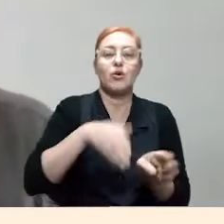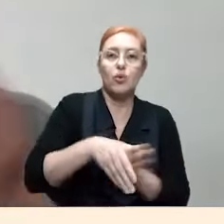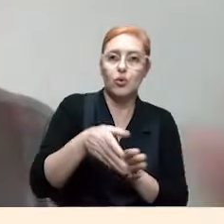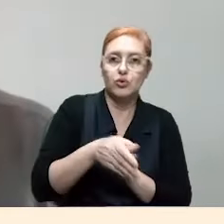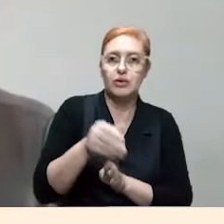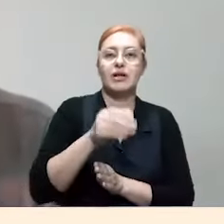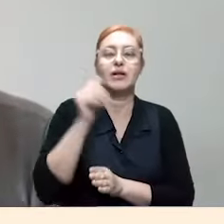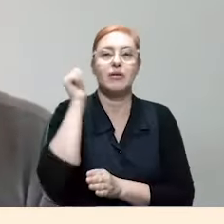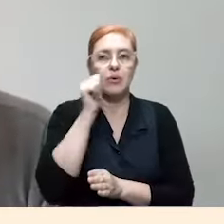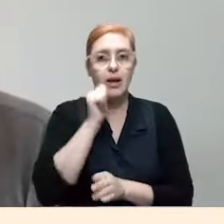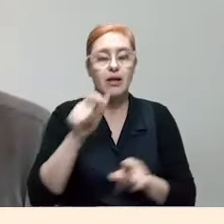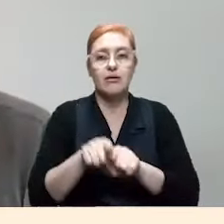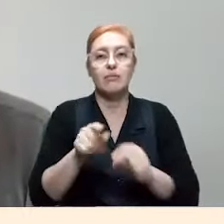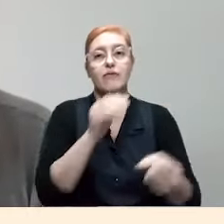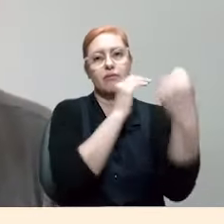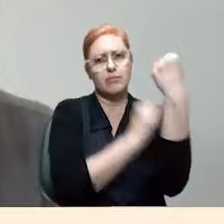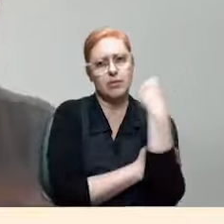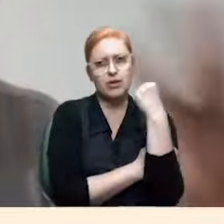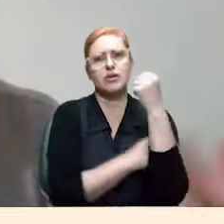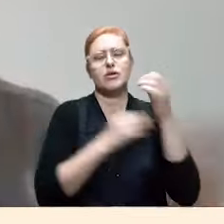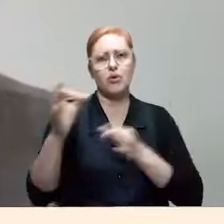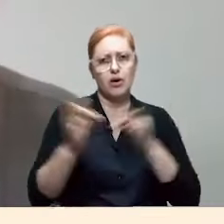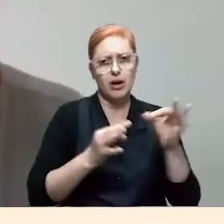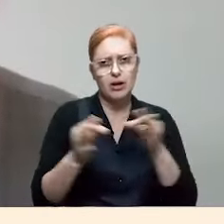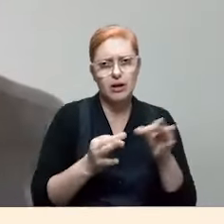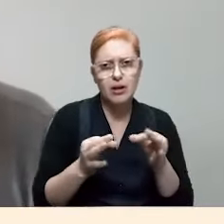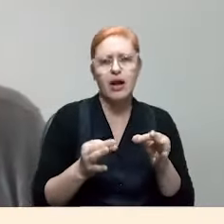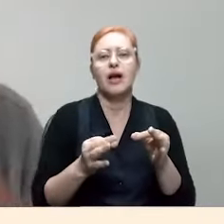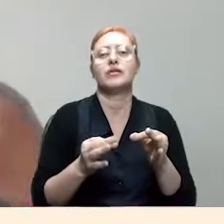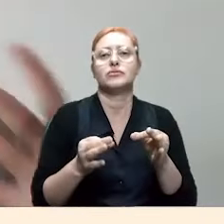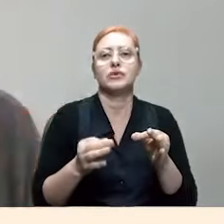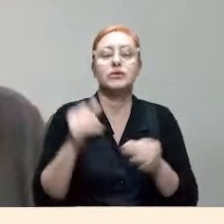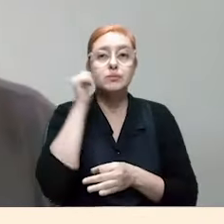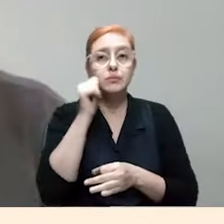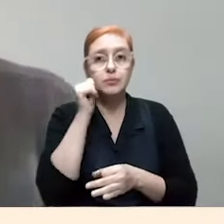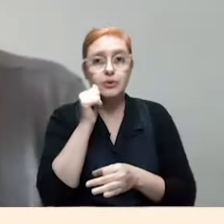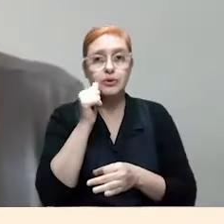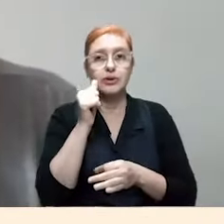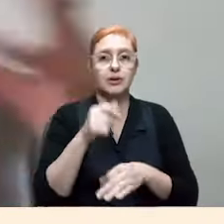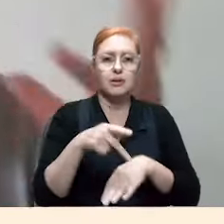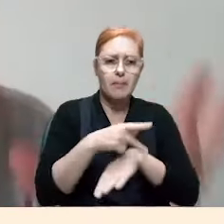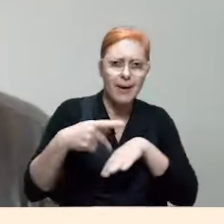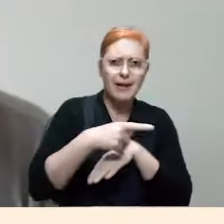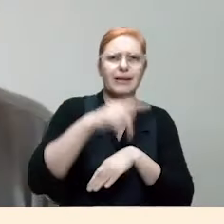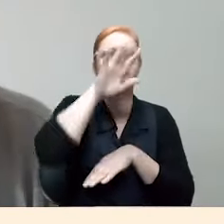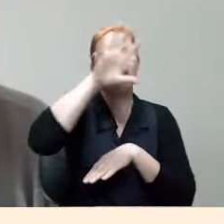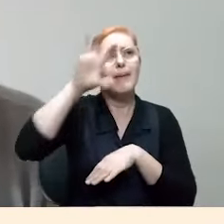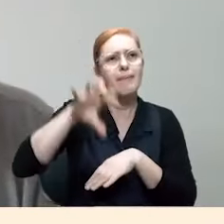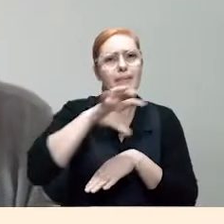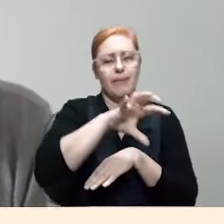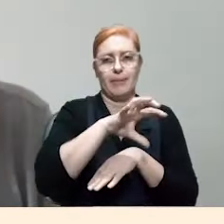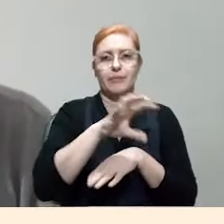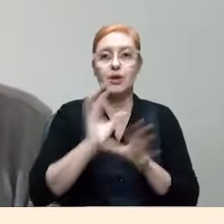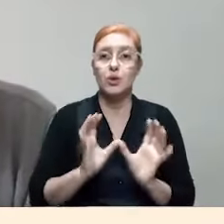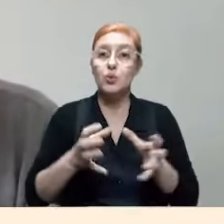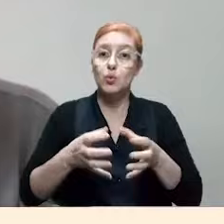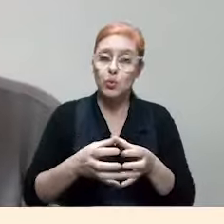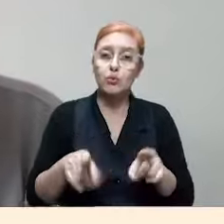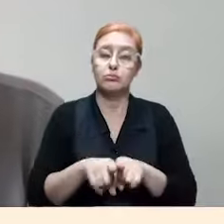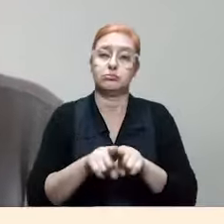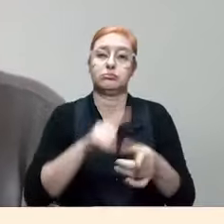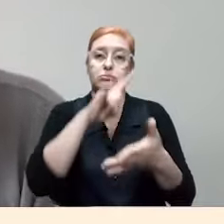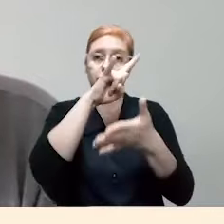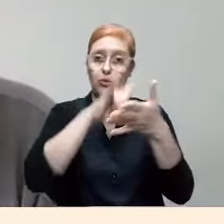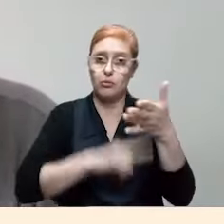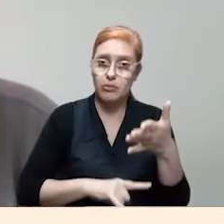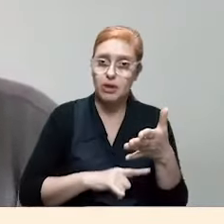Mulher e as feministas dos movimentos organizados de mulheres pelo país afora.